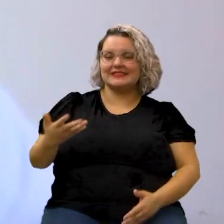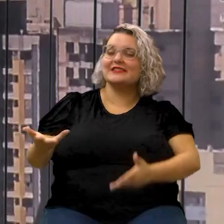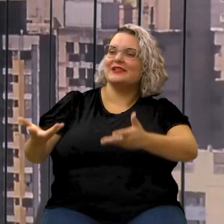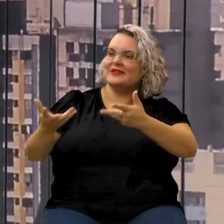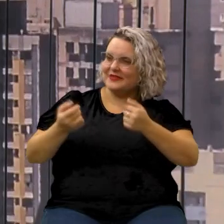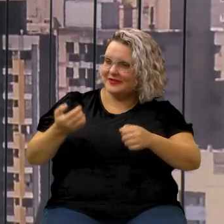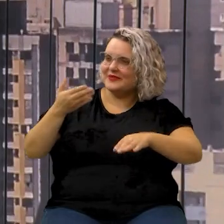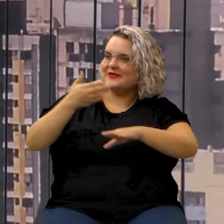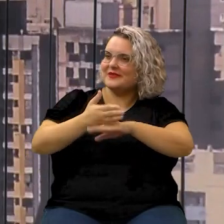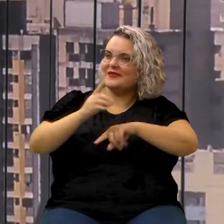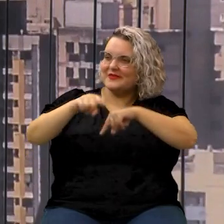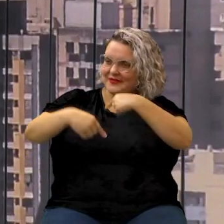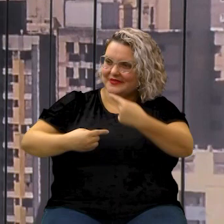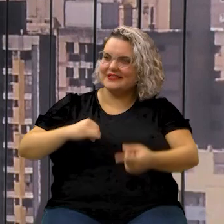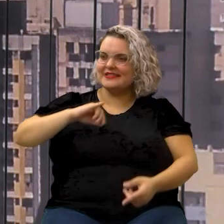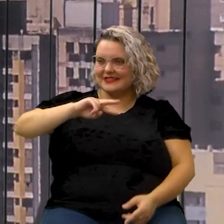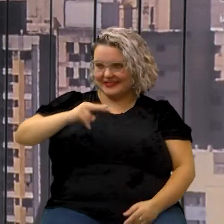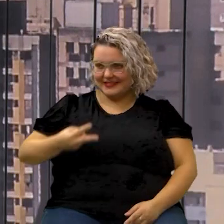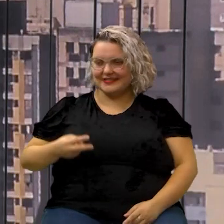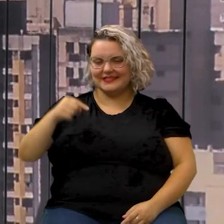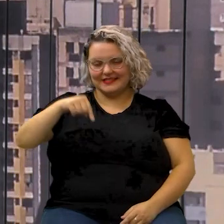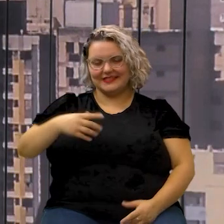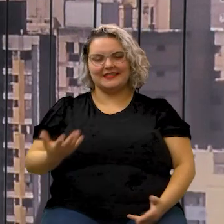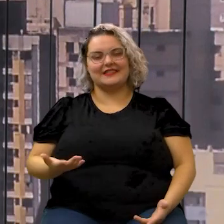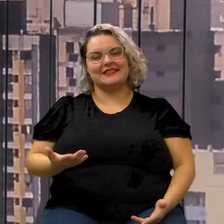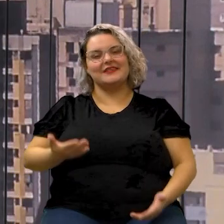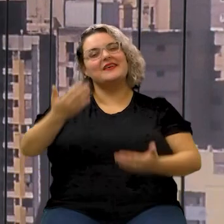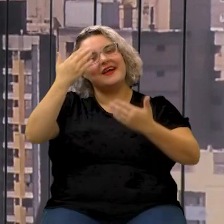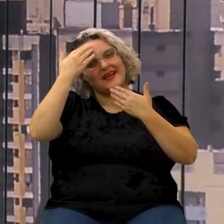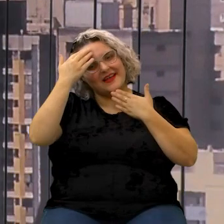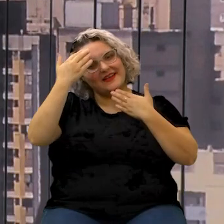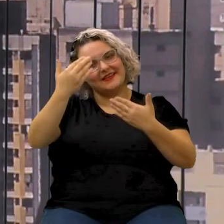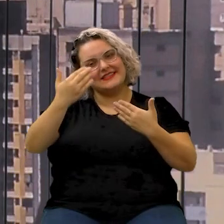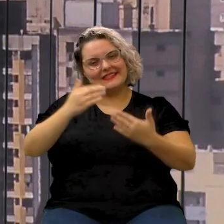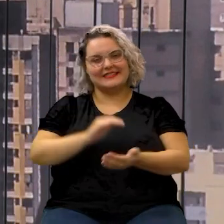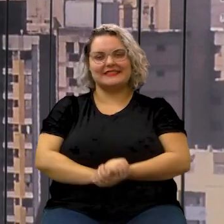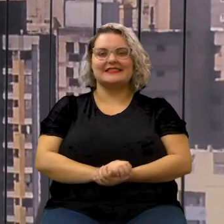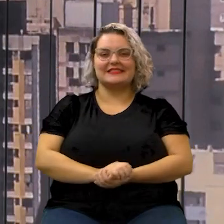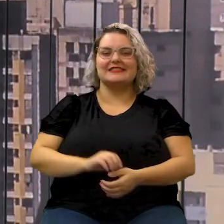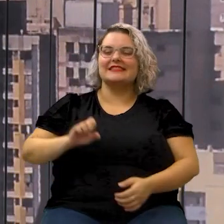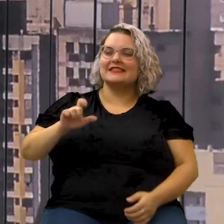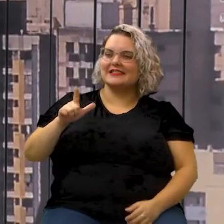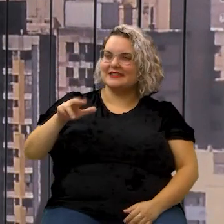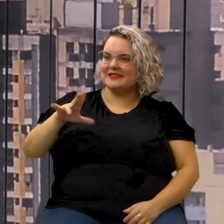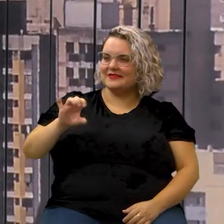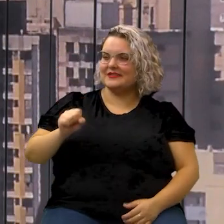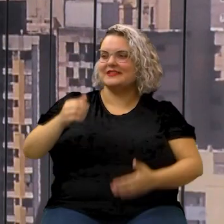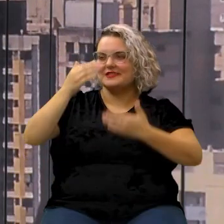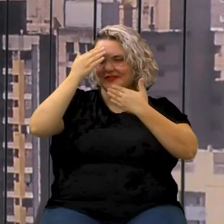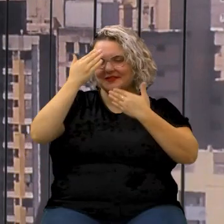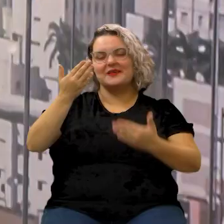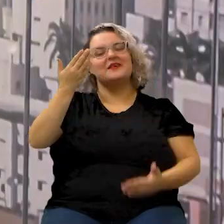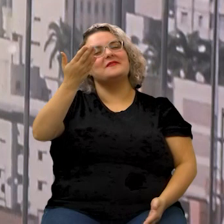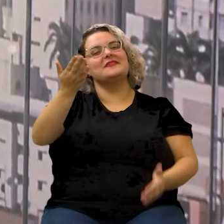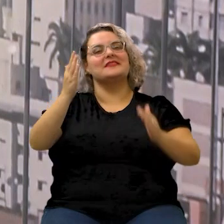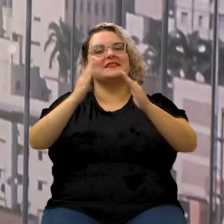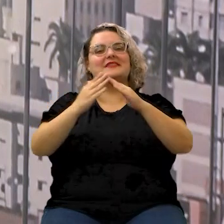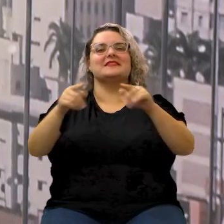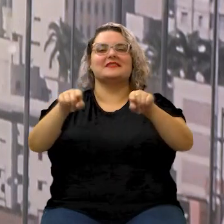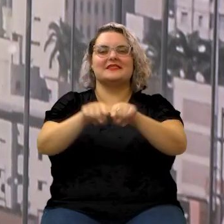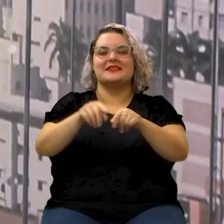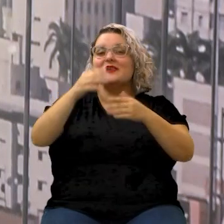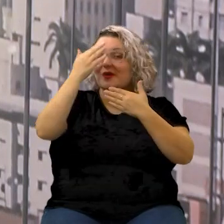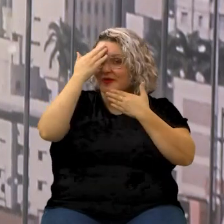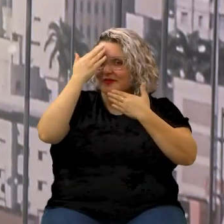fica o convite para você participar outras vezes aqui. Muito obrigado. Elvis, mais uma vez, muito obrigada. A você de casa